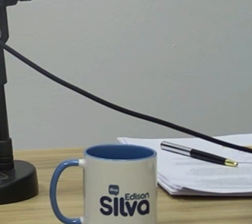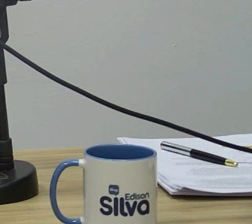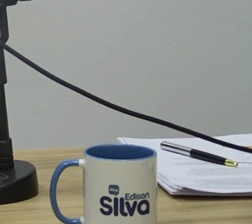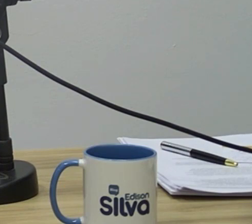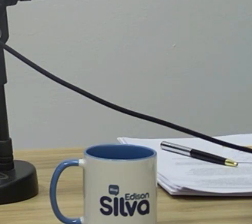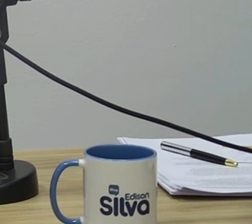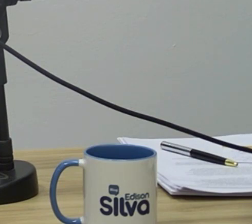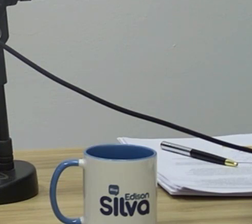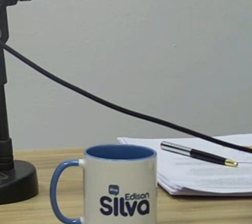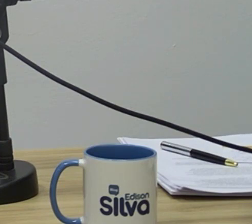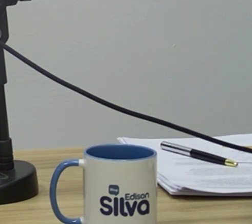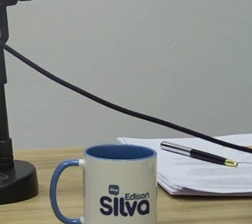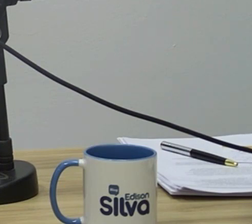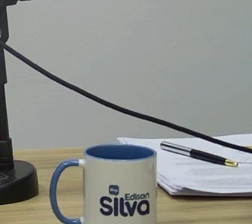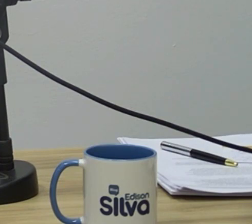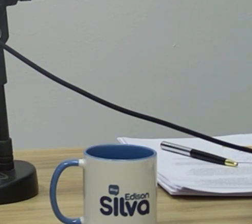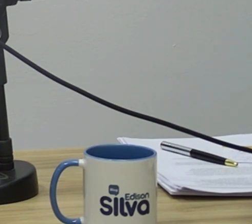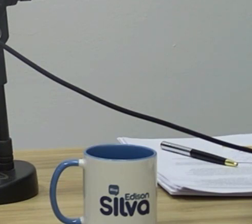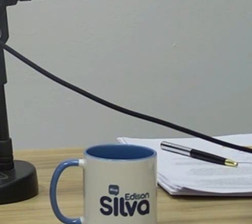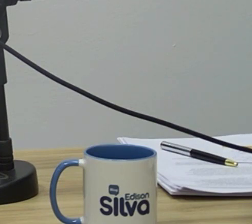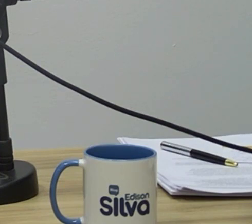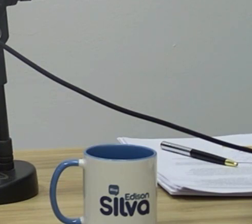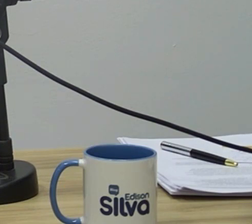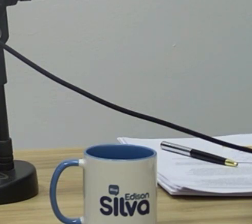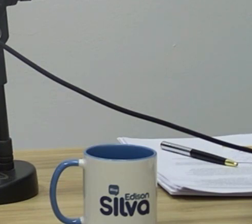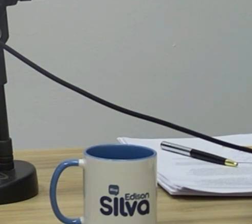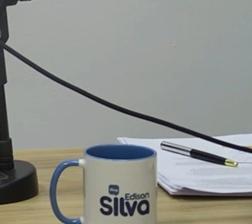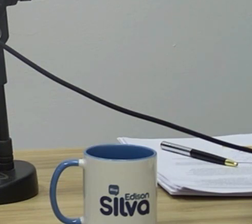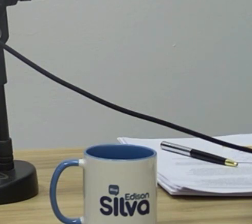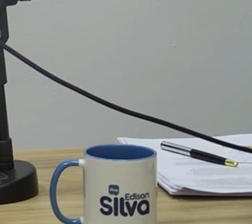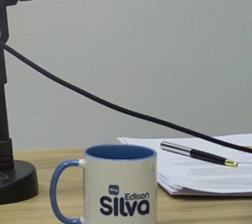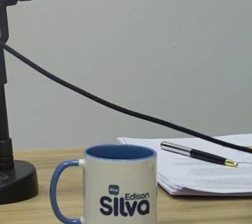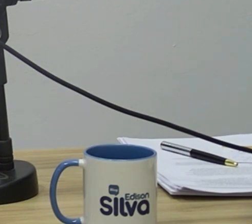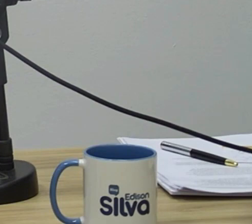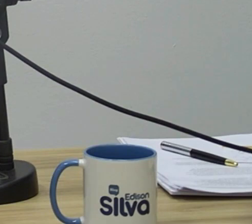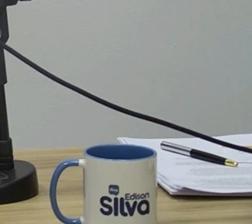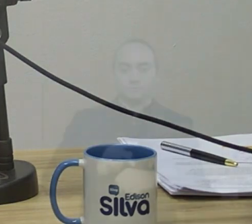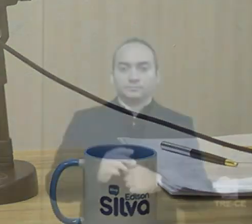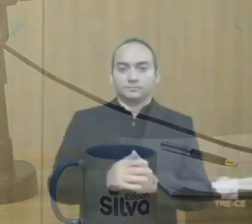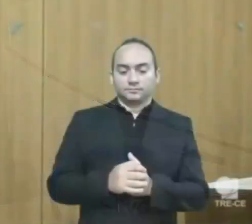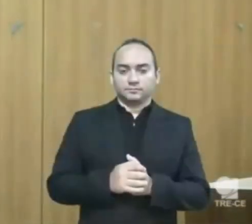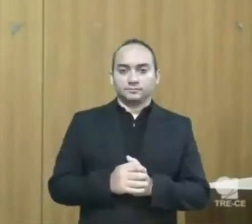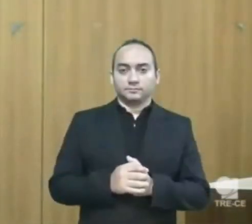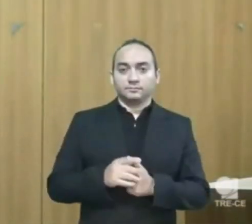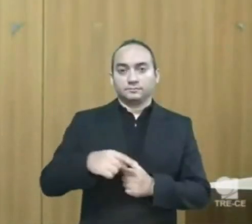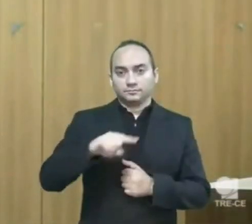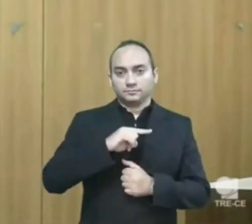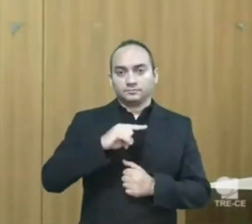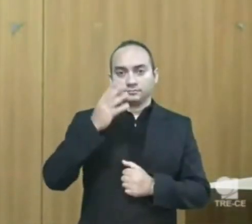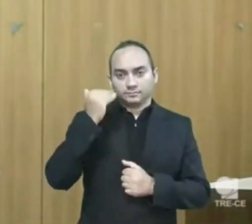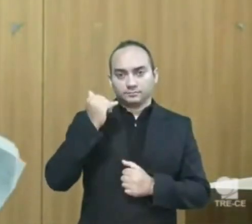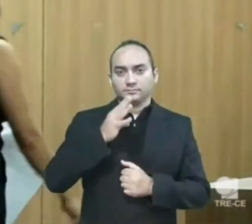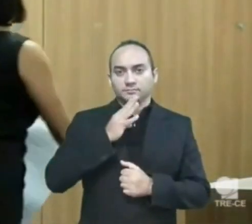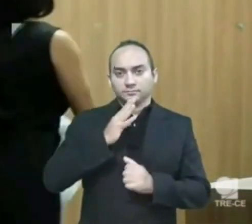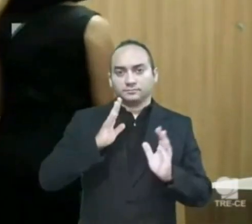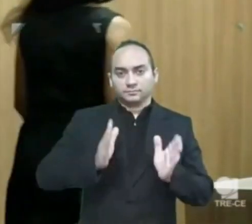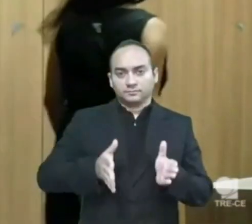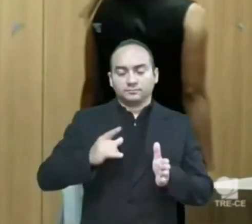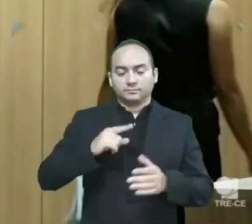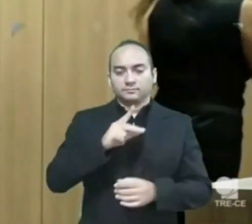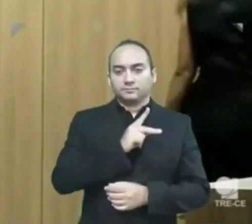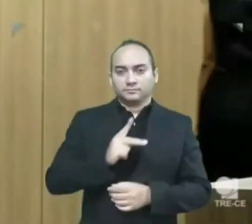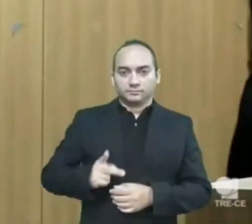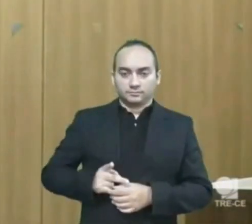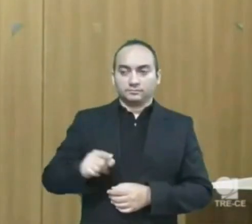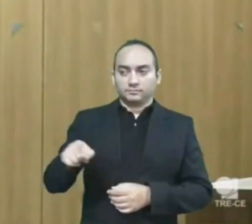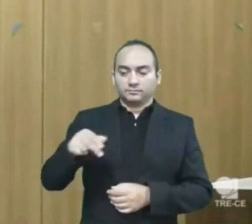primeiro empossado a falar foi o juiz Luciano Maia. Vamos ouvi-lo. Como já sabemos, o presidente, desembargador